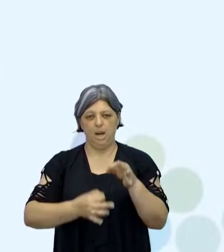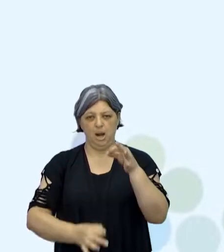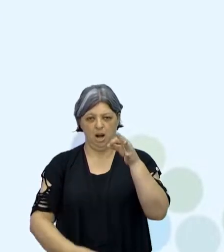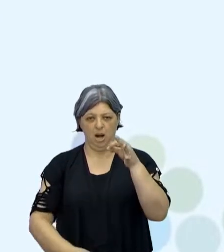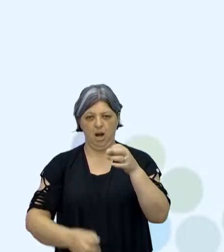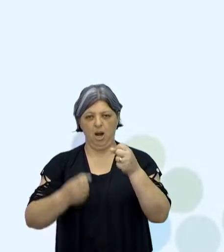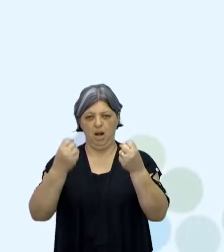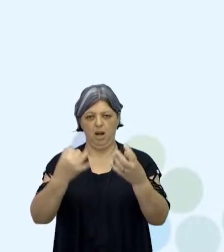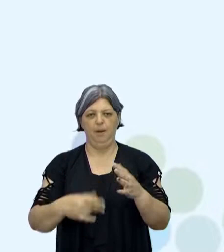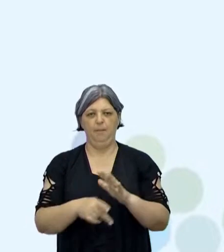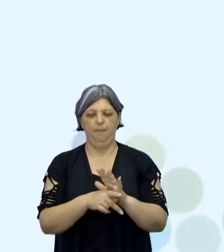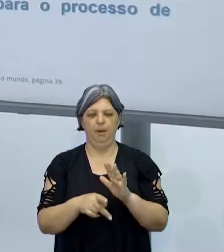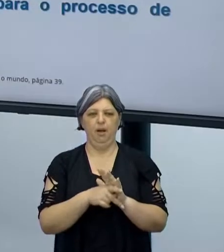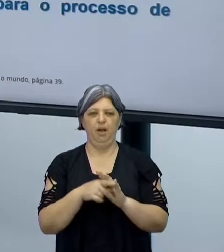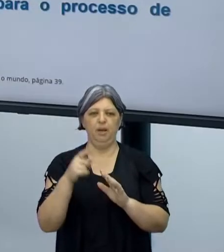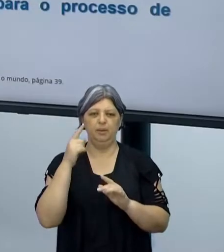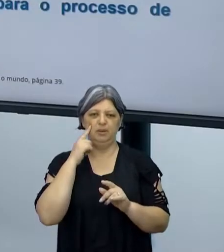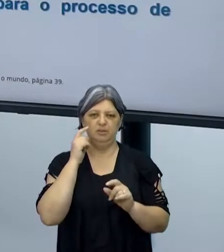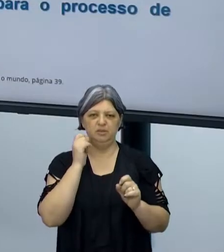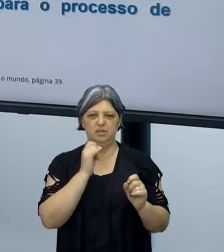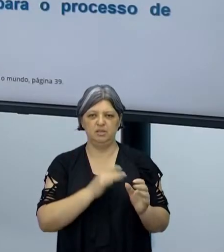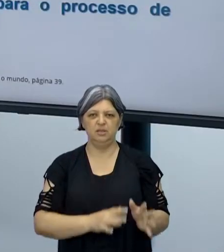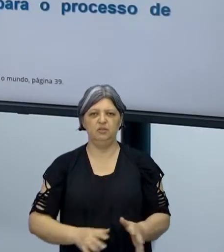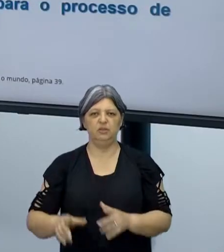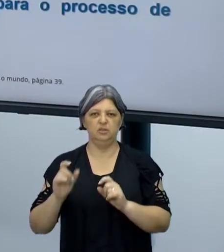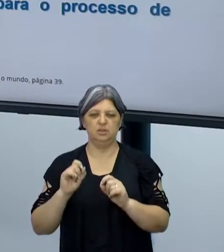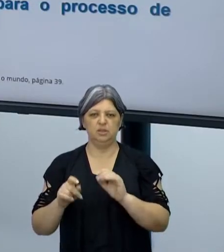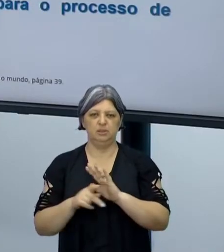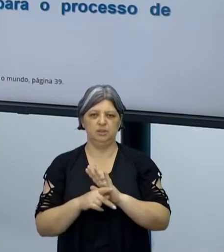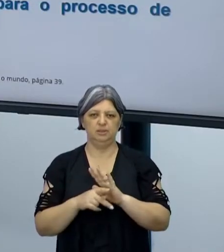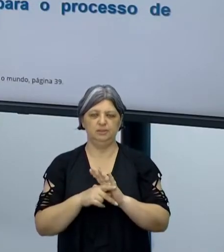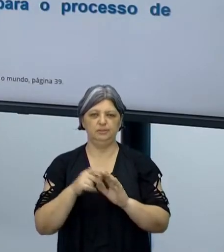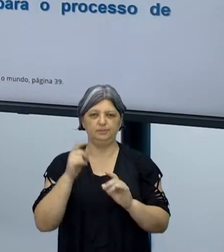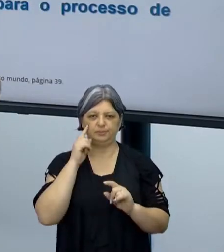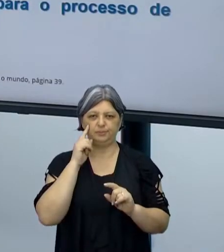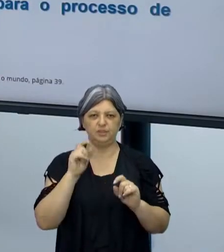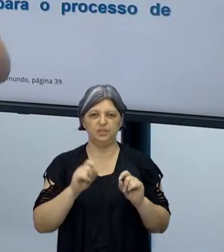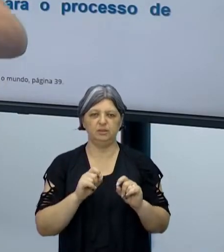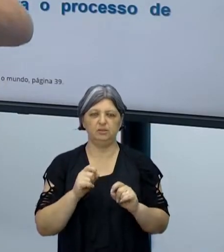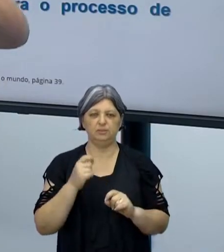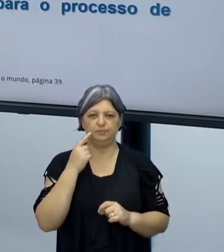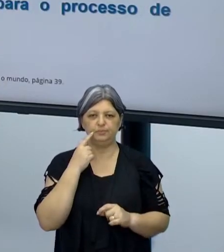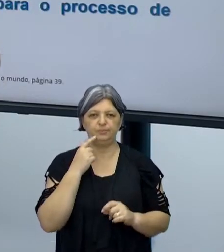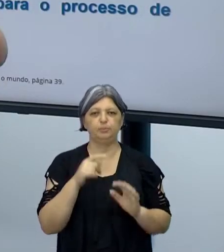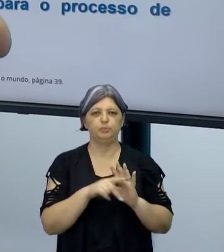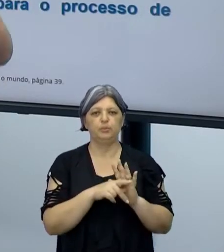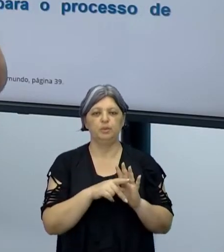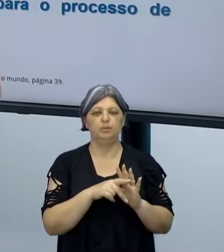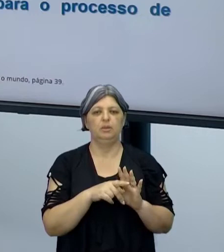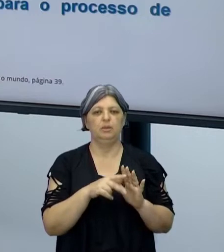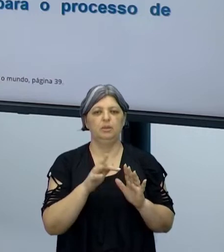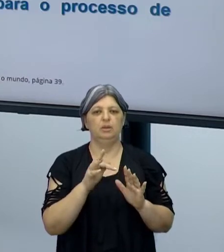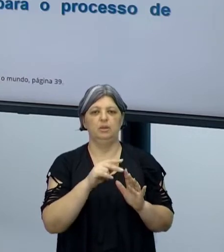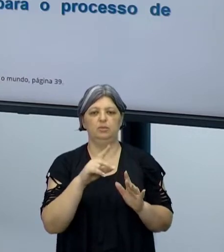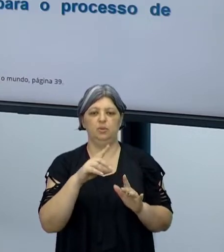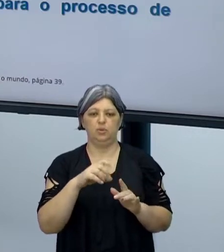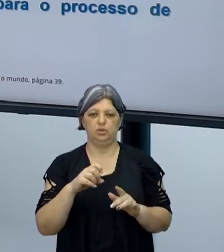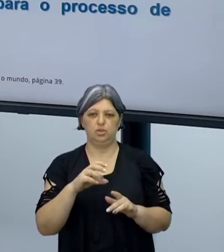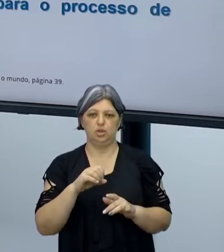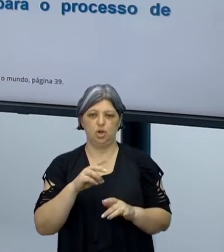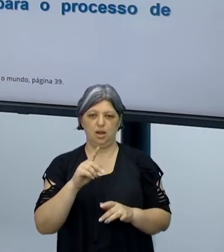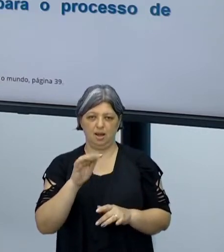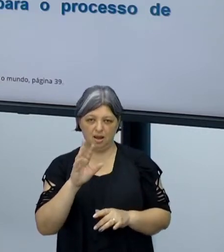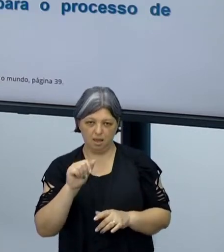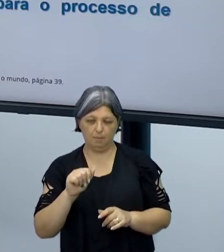o fluxograma e nós temos o pseudocódigo. Né, que nós utilizamos o pseudocódigo, que é mais ou menos um rascunho